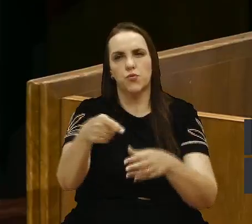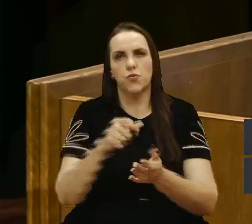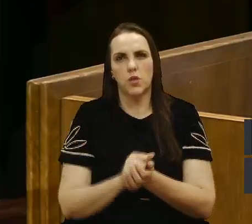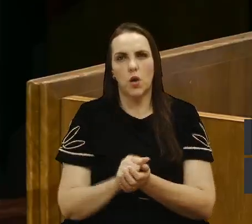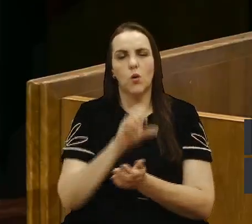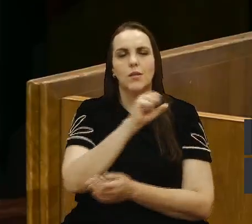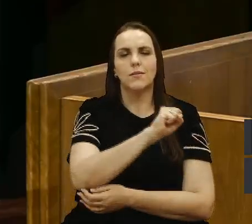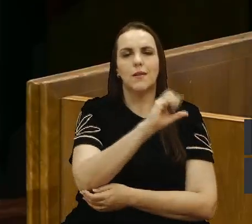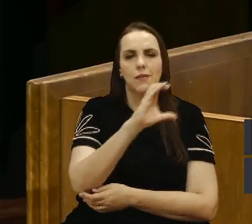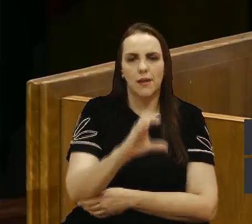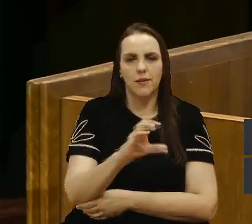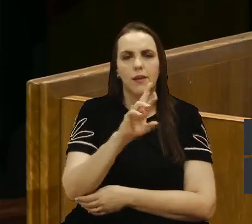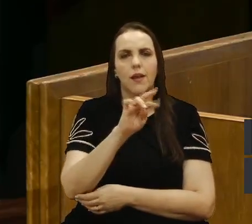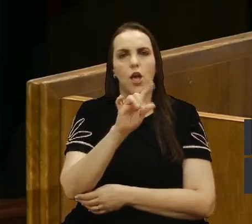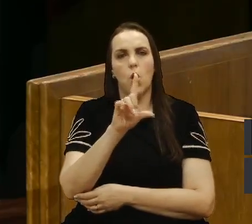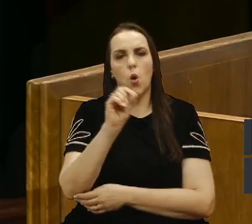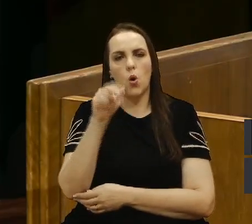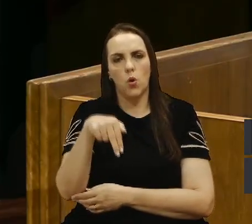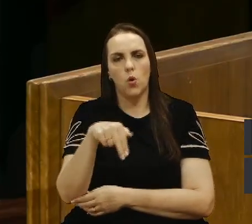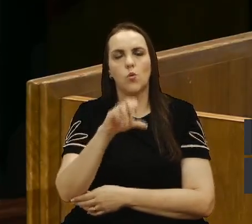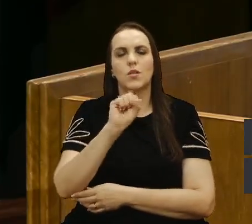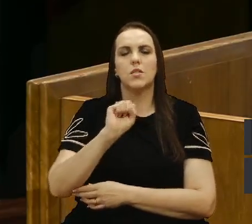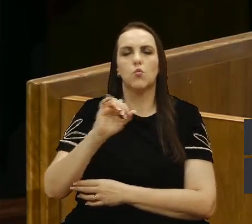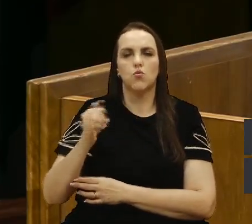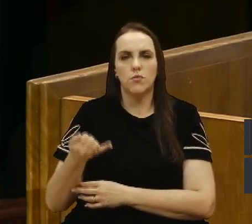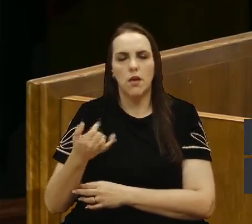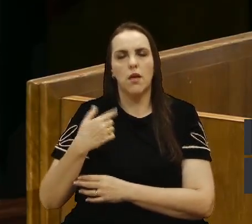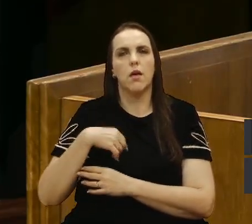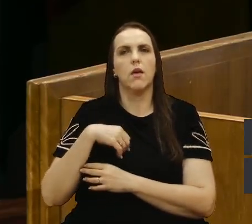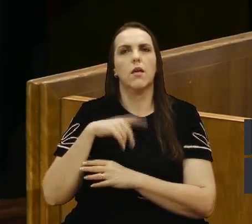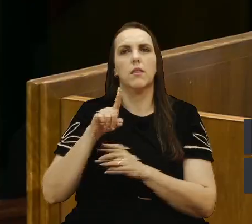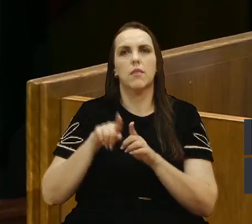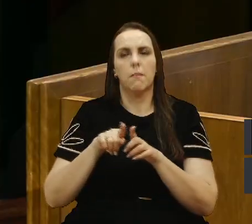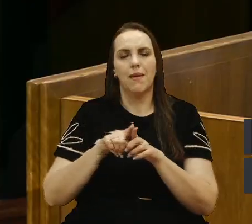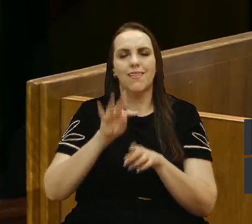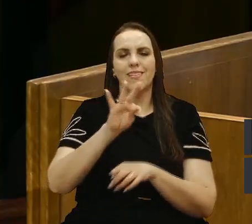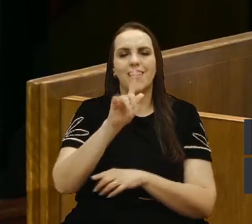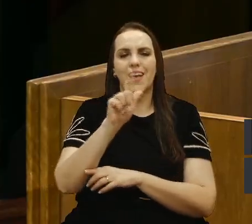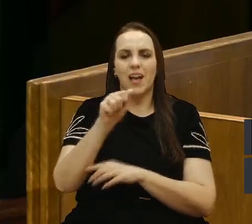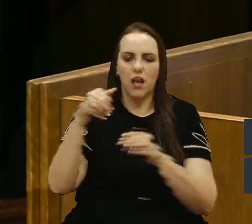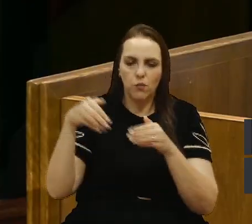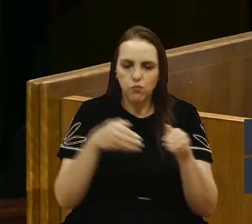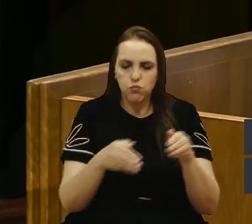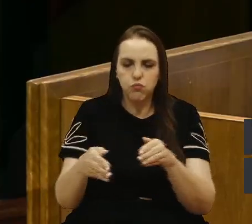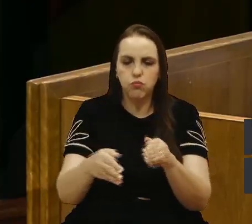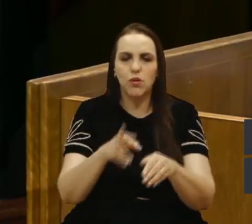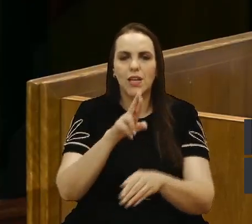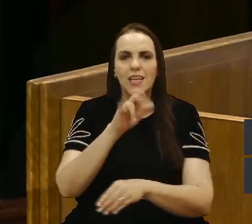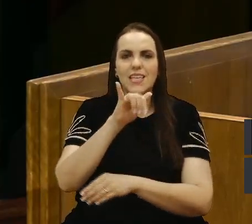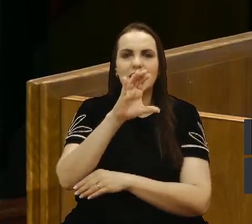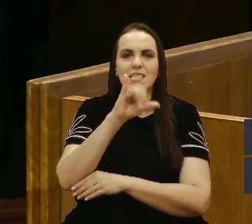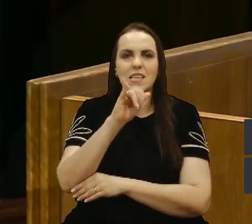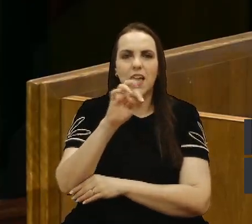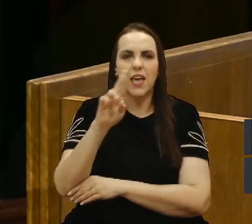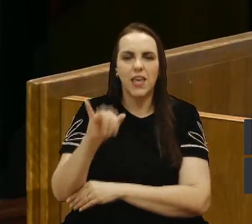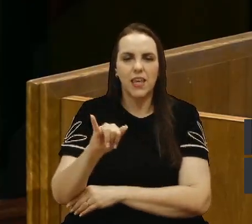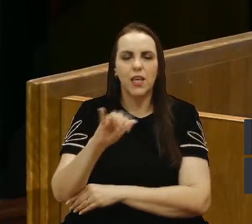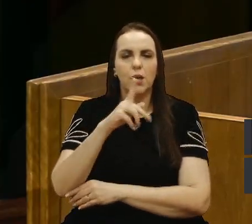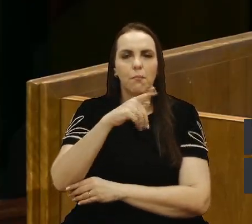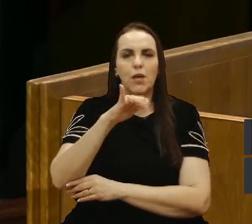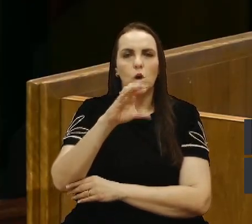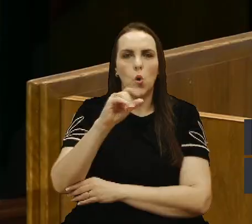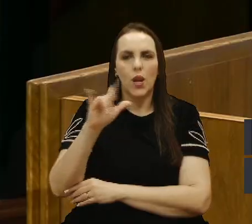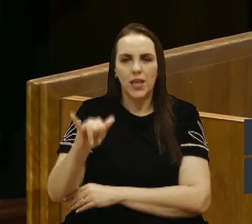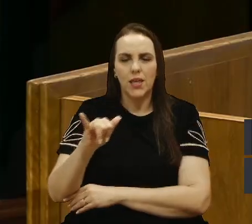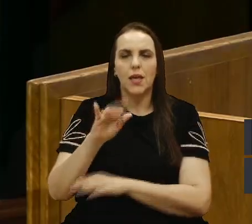Santa Catarina, do Reolon, do próprio São José ali, da Baixada do Tega, na Ricieri Piccoli, quanto o pessoal do Machioda,